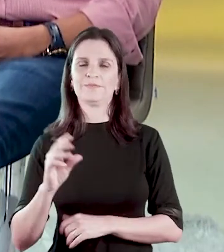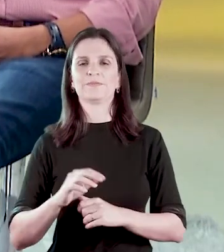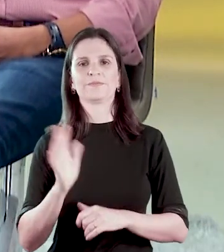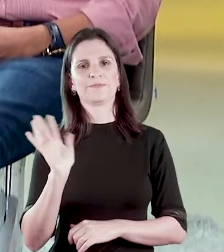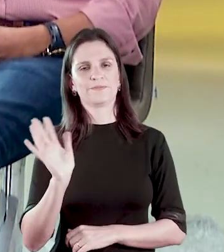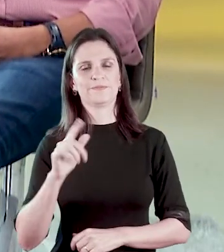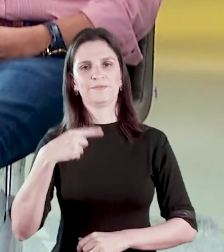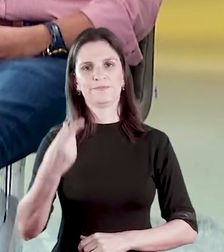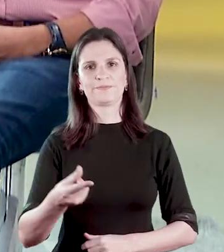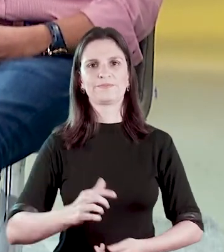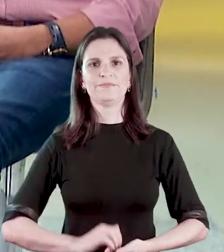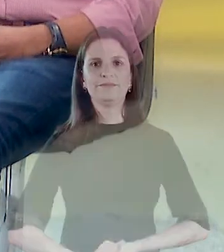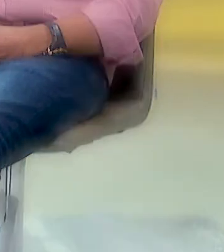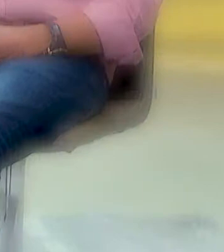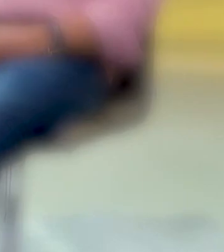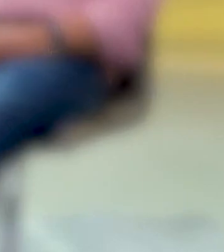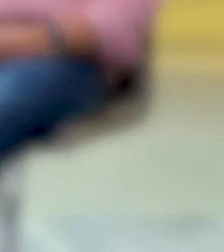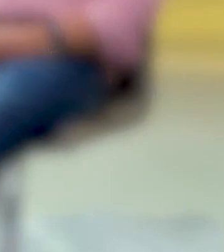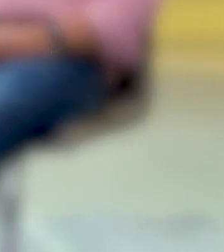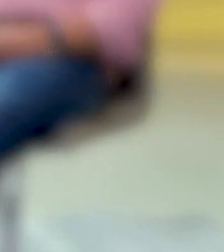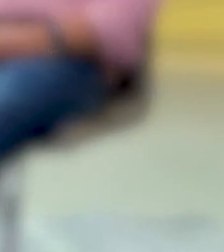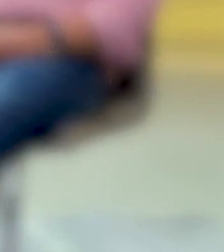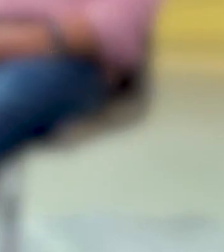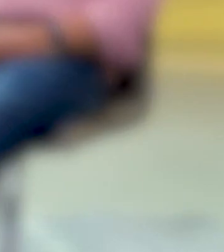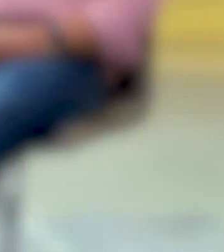redes sociais e até pronto